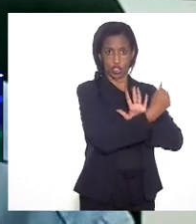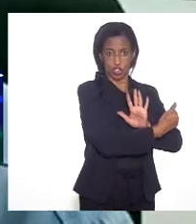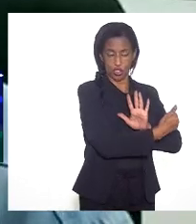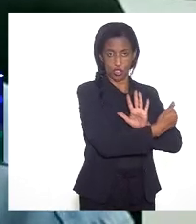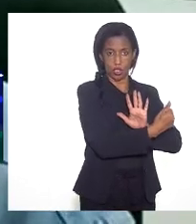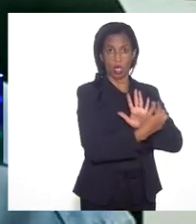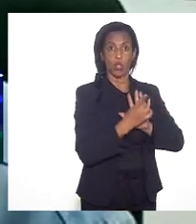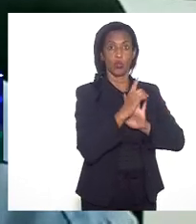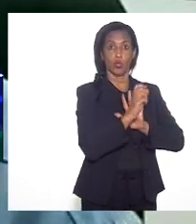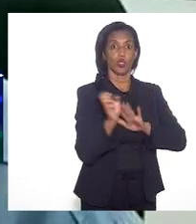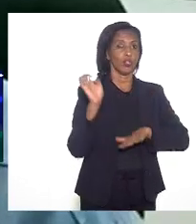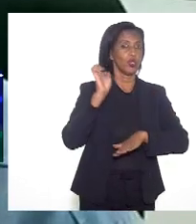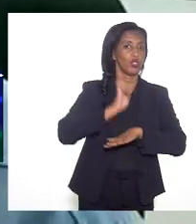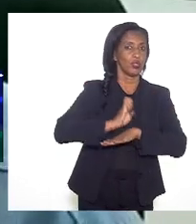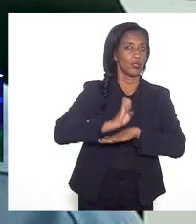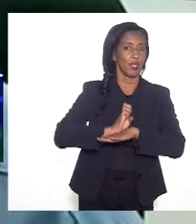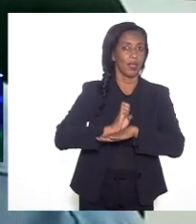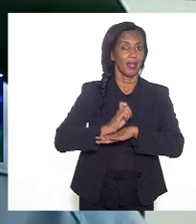Dia Estadual